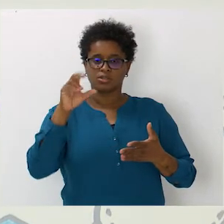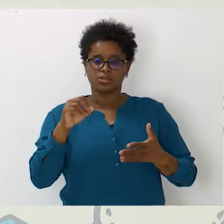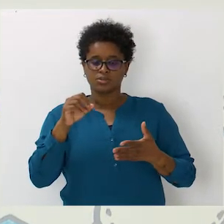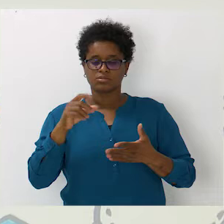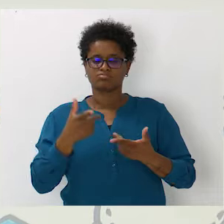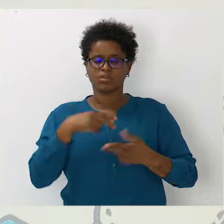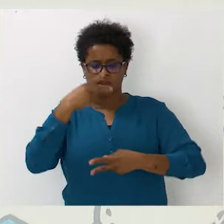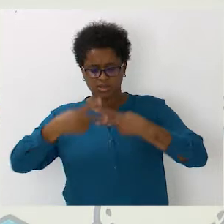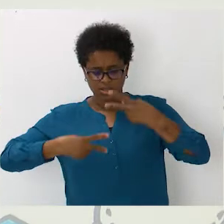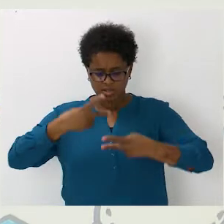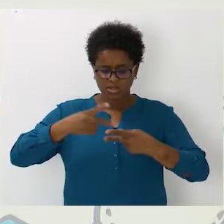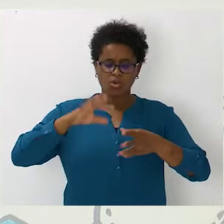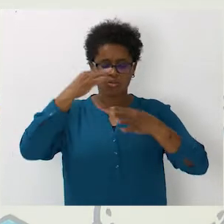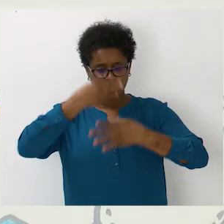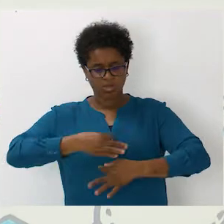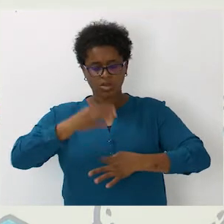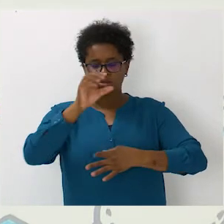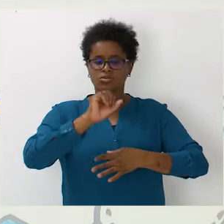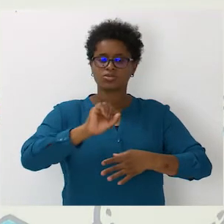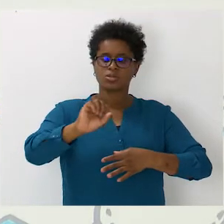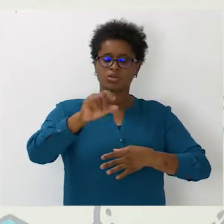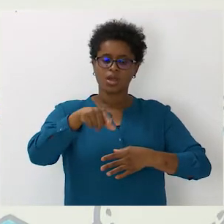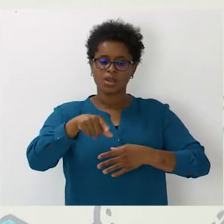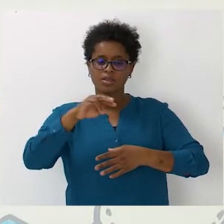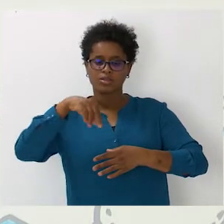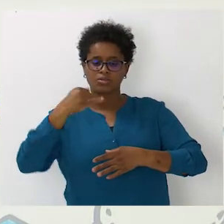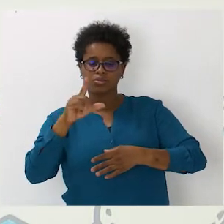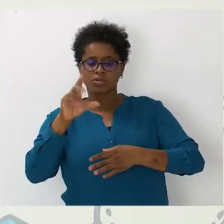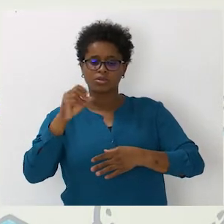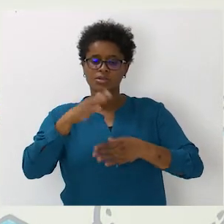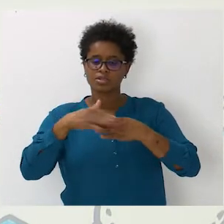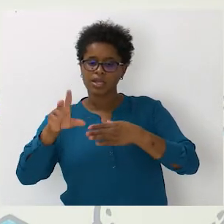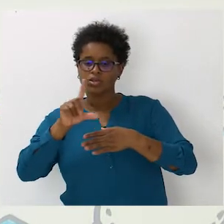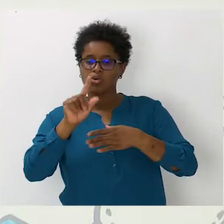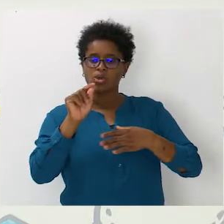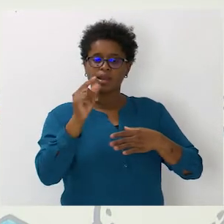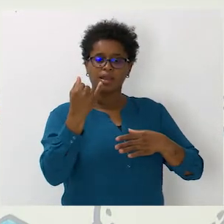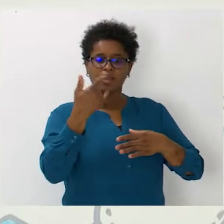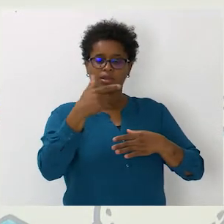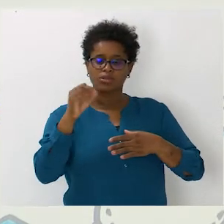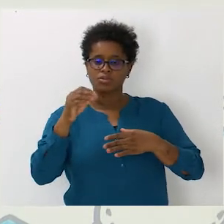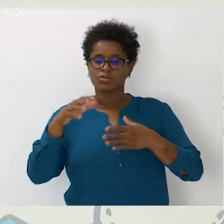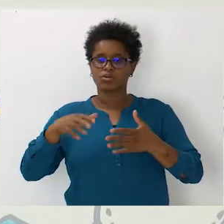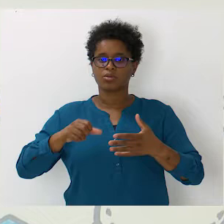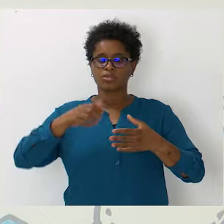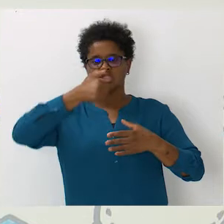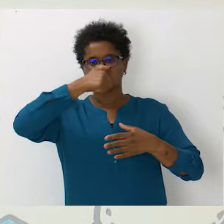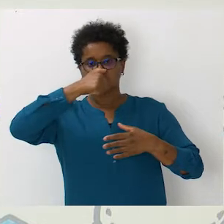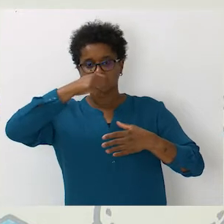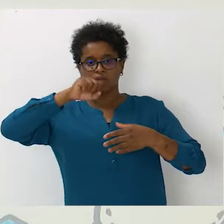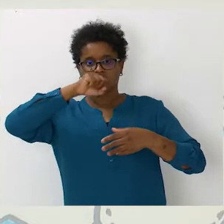analisa o seu comportamento. Portanto, ali Rio Nilo sai do leito, inunda os